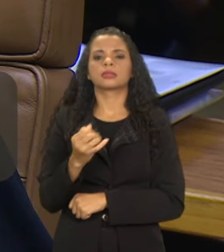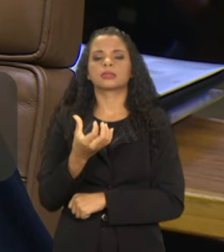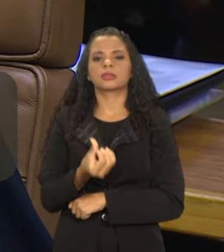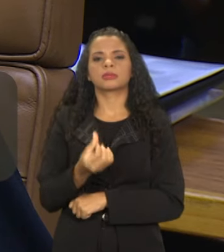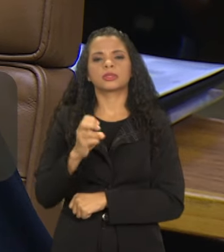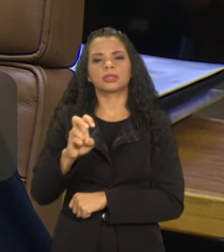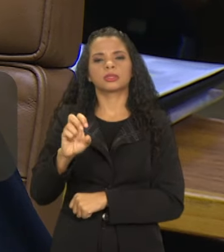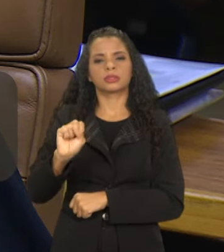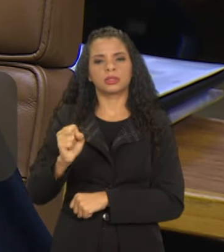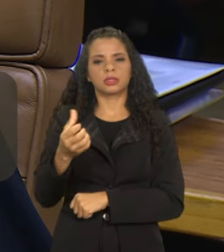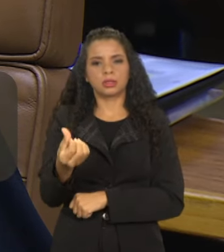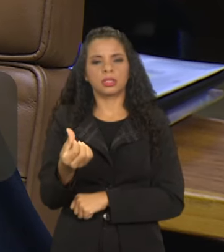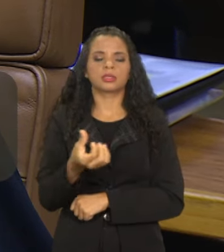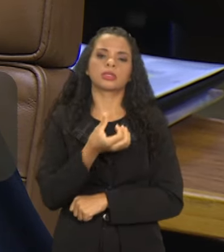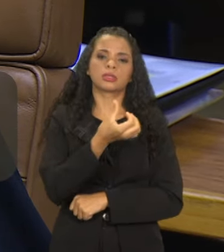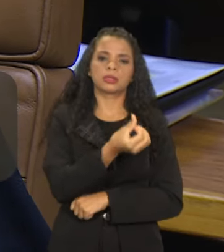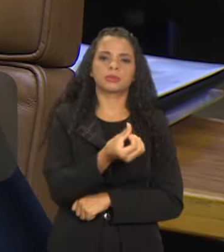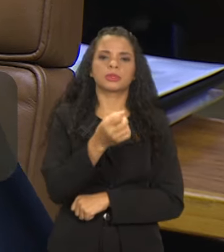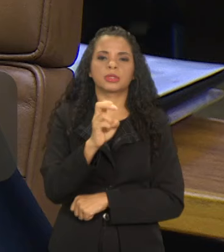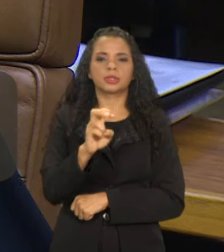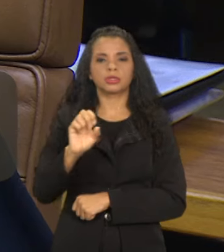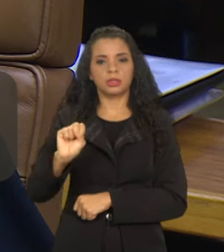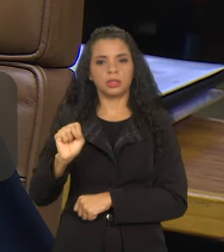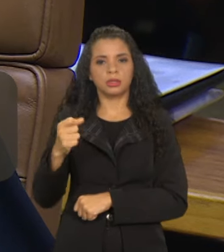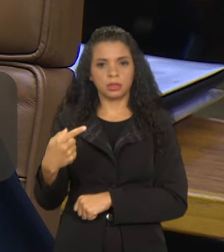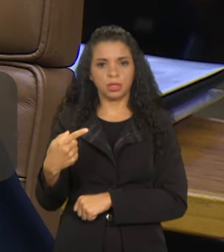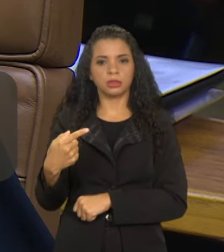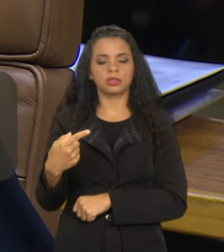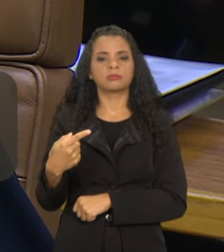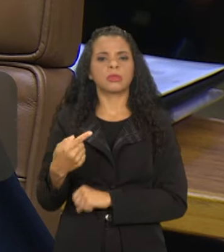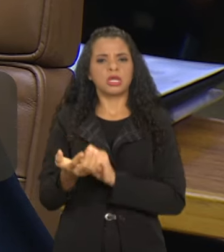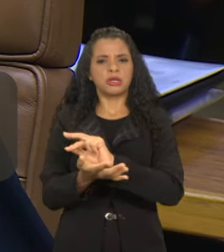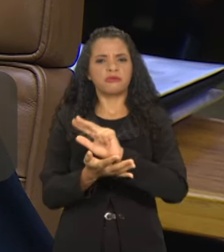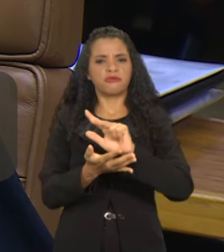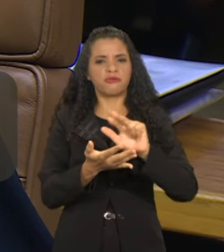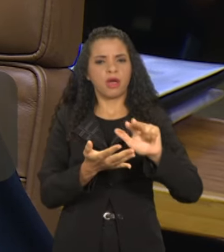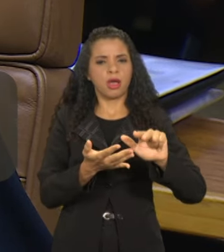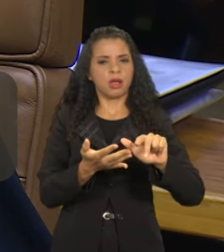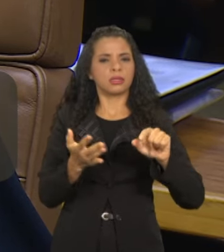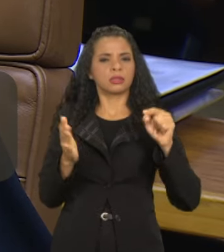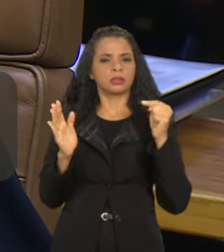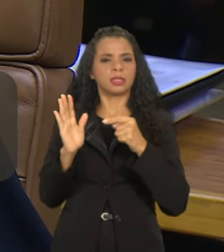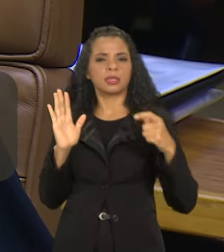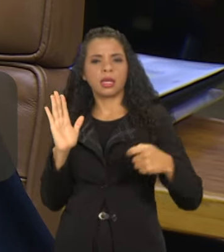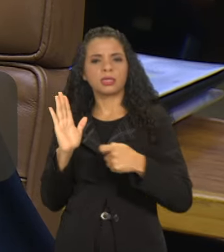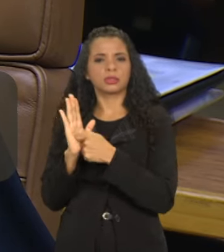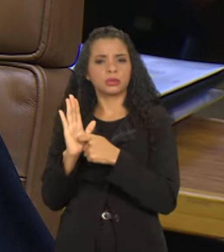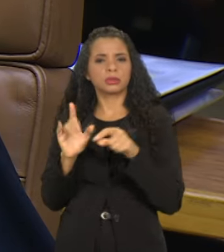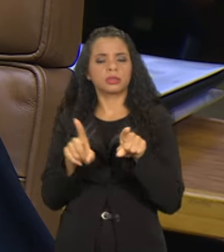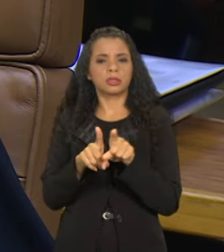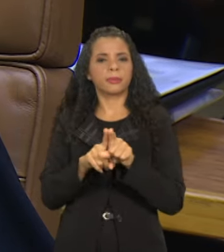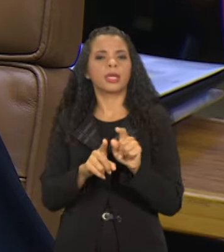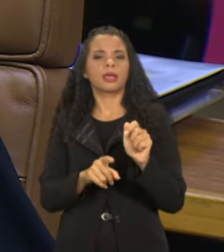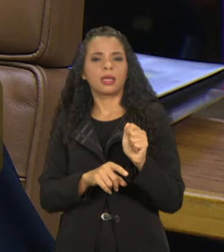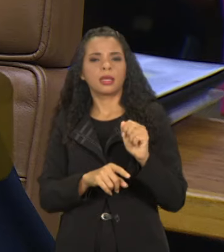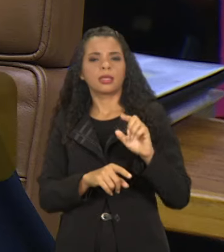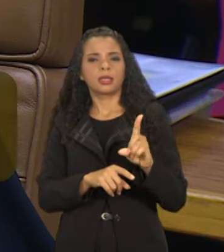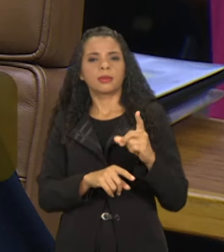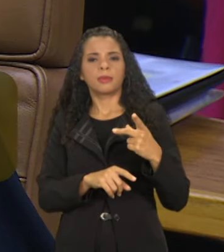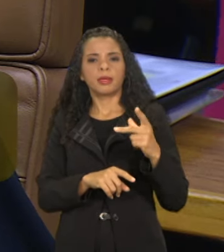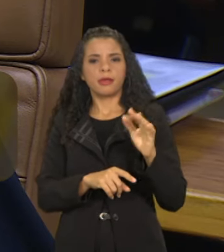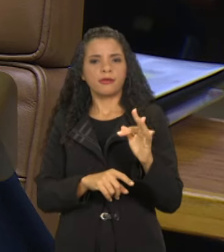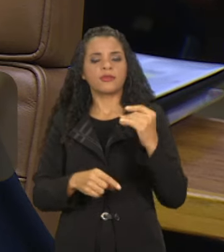6.586, 6.587. Em várias dessas ações e também nesta DPF, discutia-se não apenas a importância da